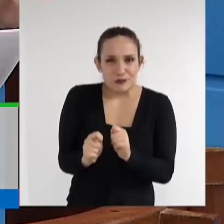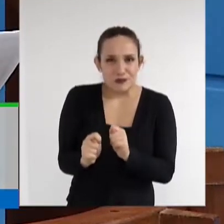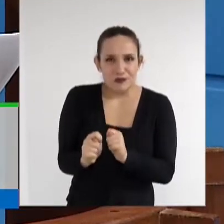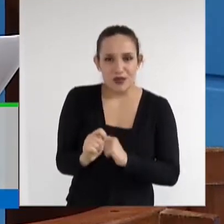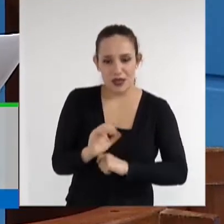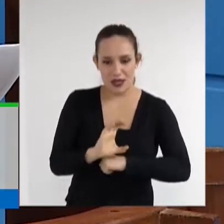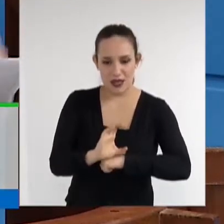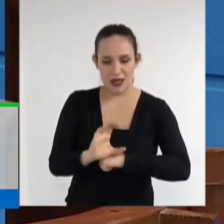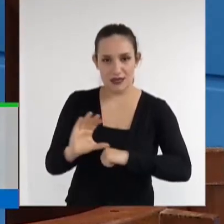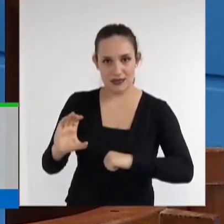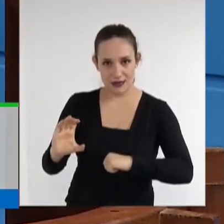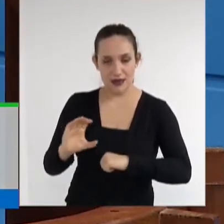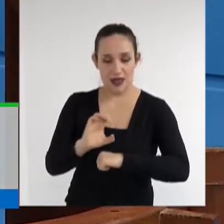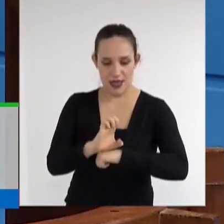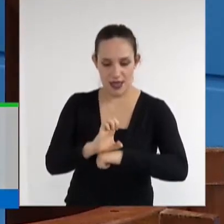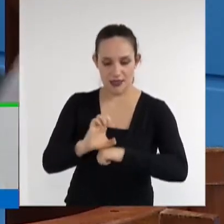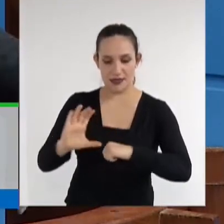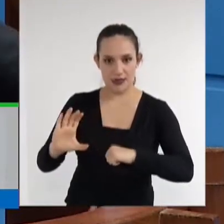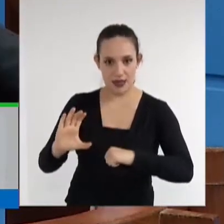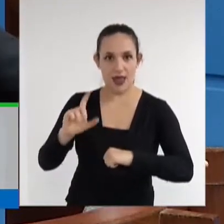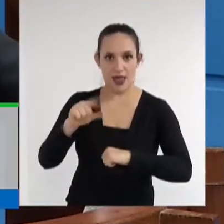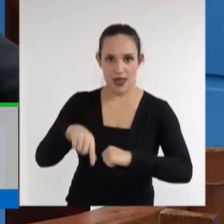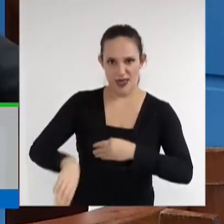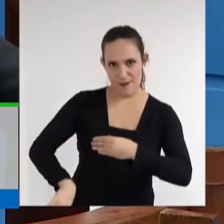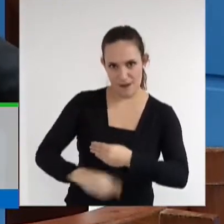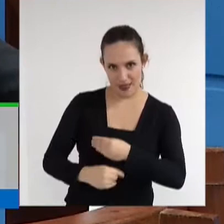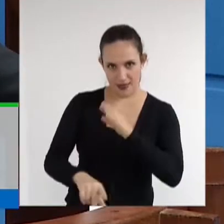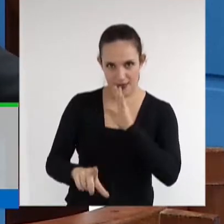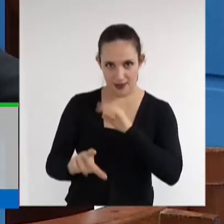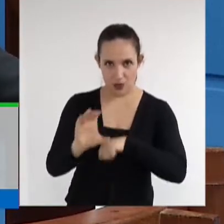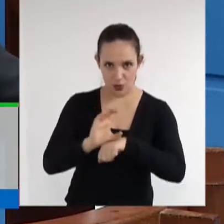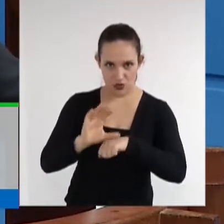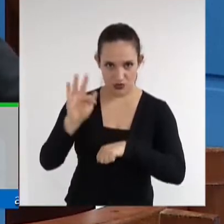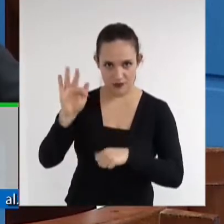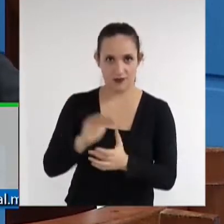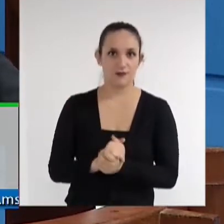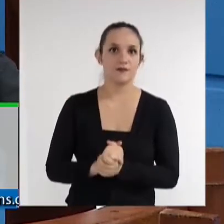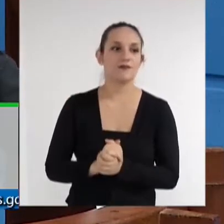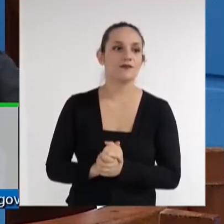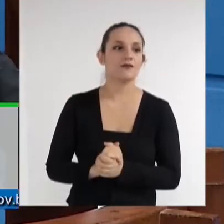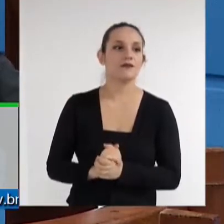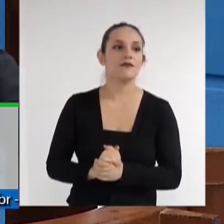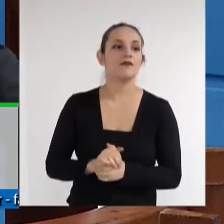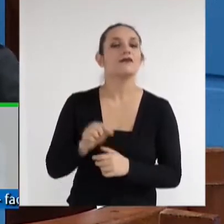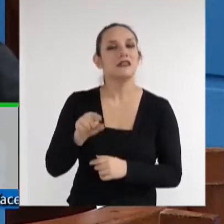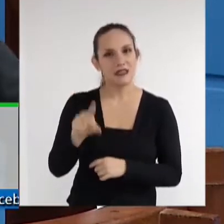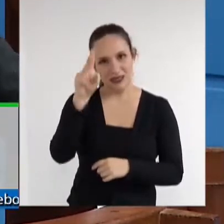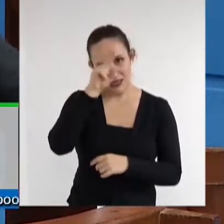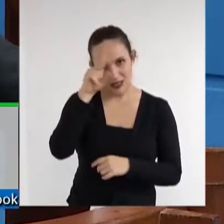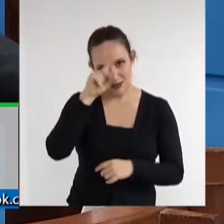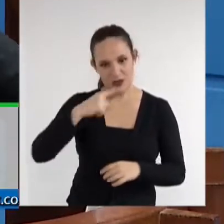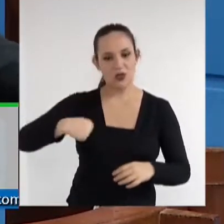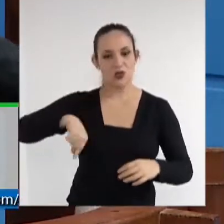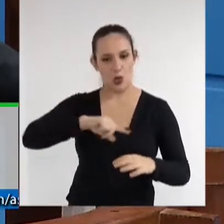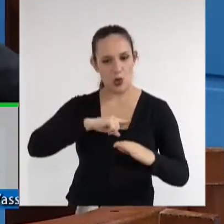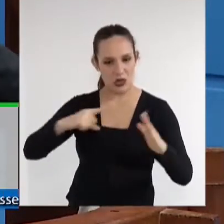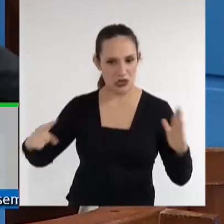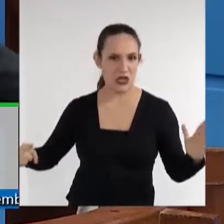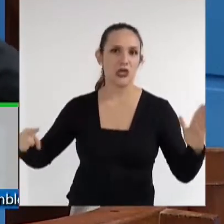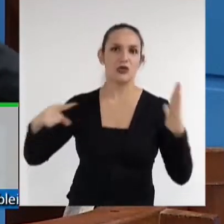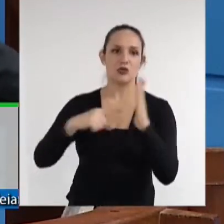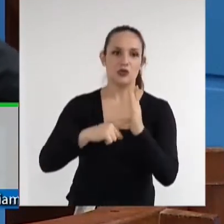um teto de gastos para o governo federal, aquela emenda que nós denunciamos na época da